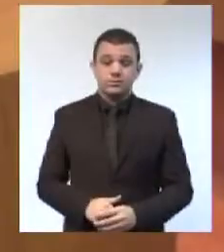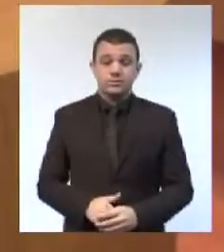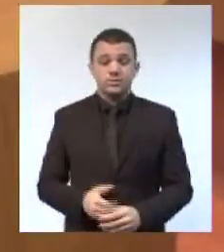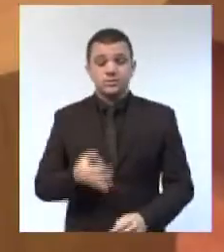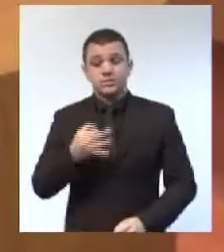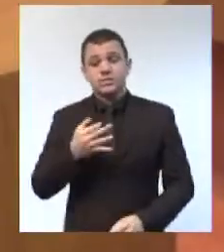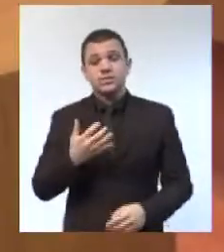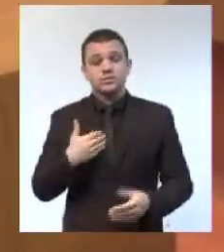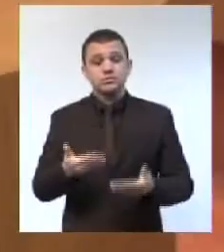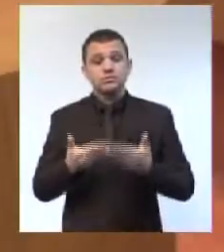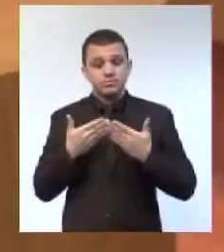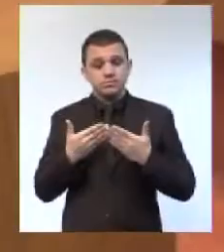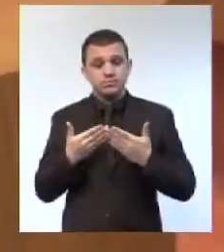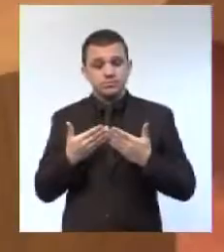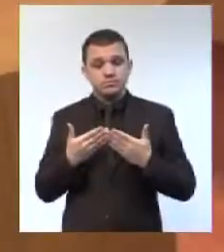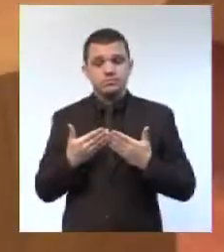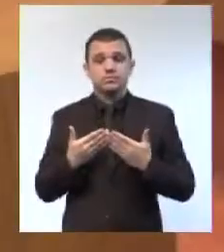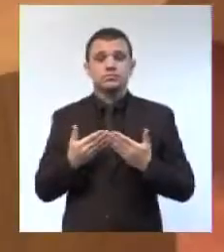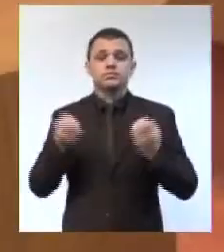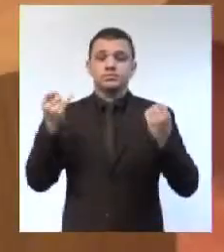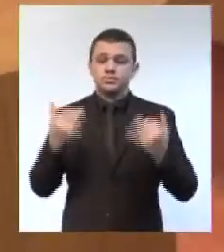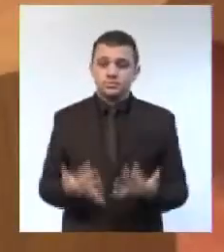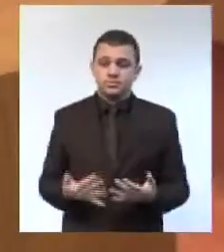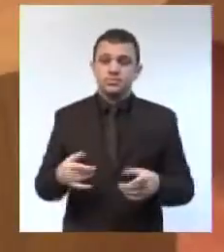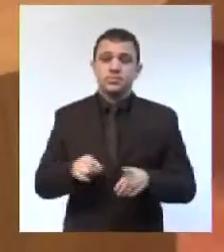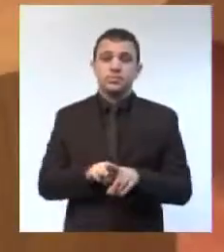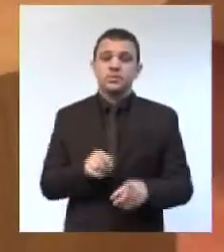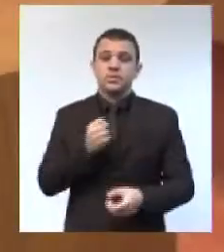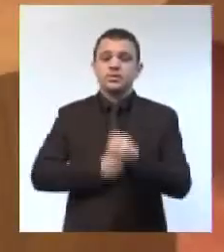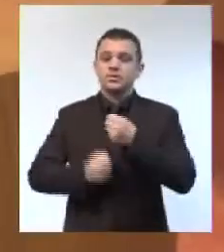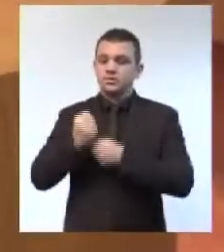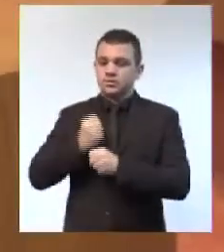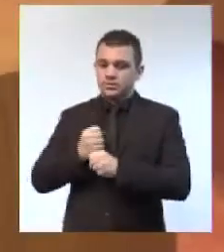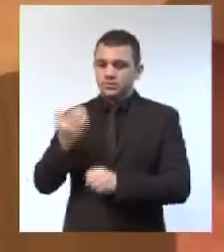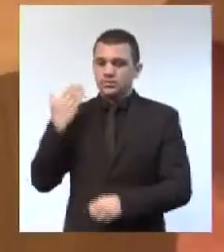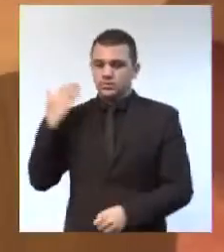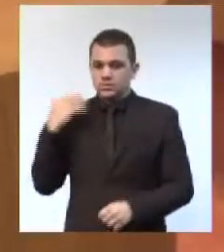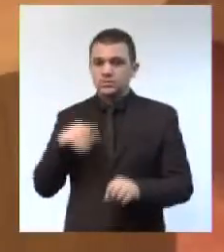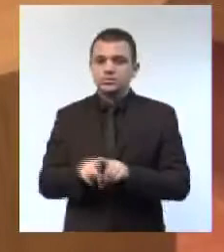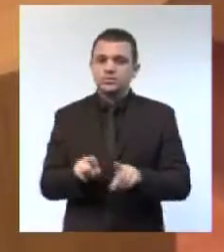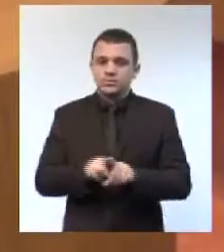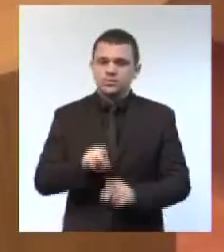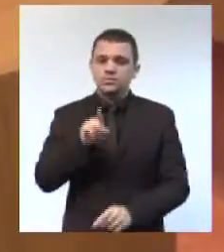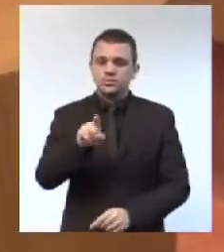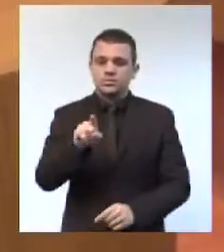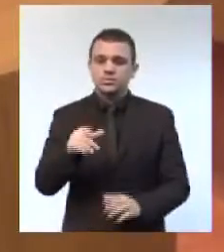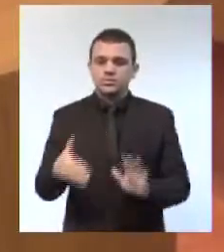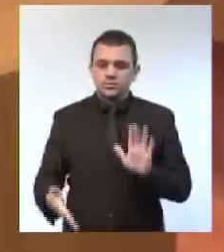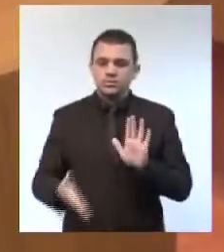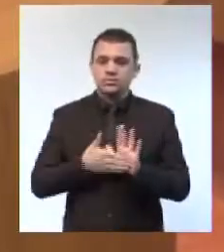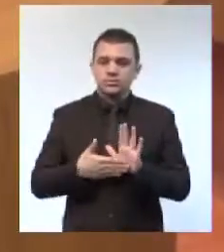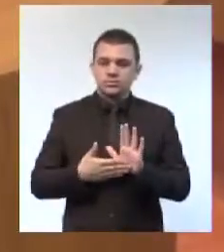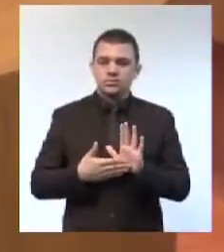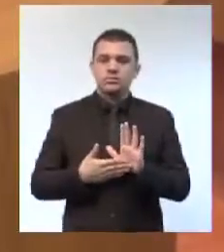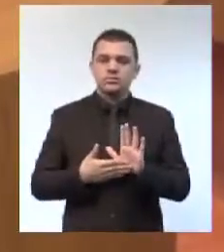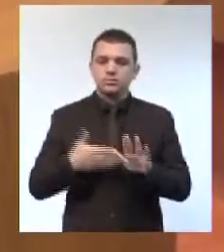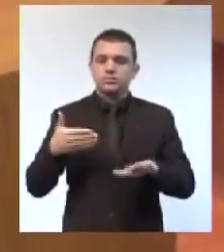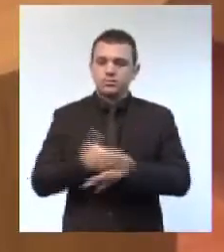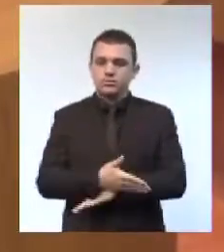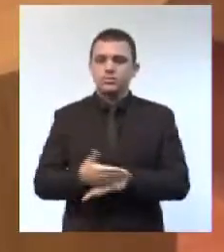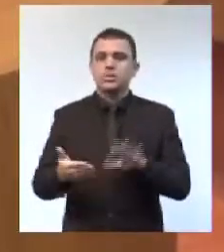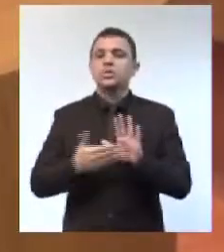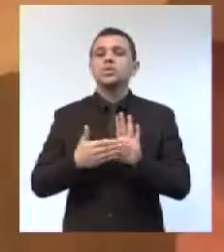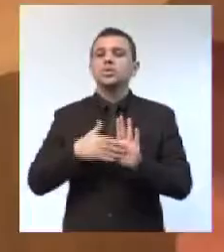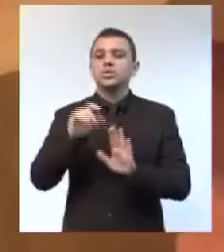no ano passado, e ele fundamentou o pedido dele da intervenção, num requerimento apresentado pelo deputado Bira